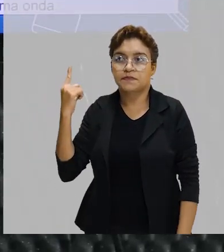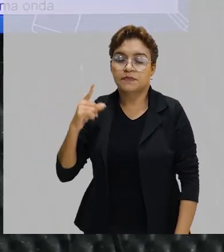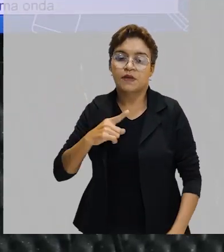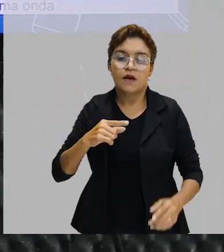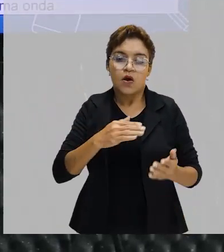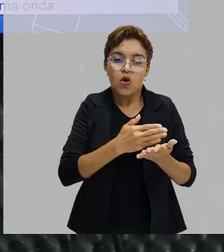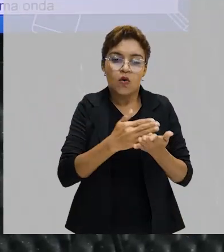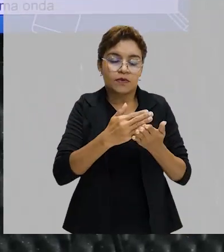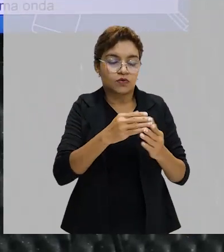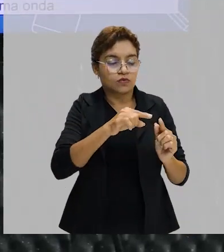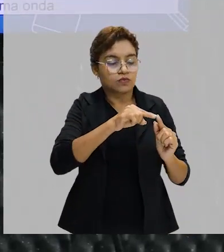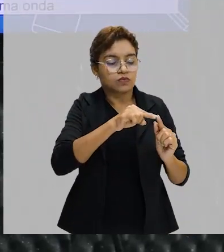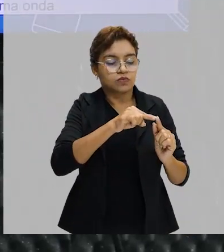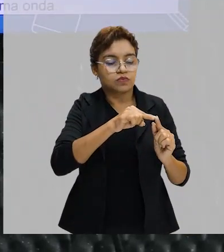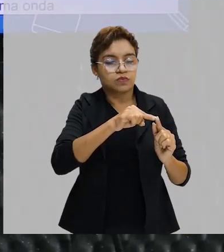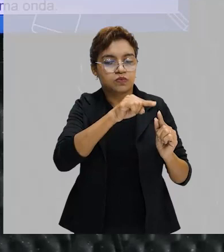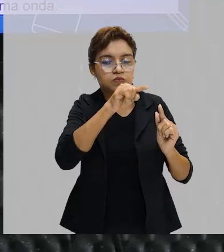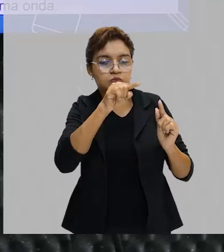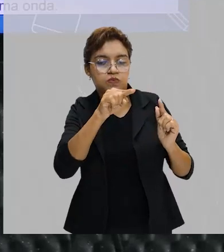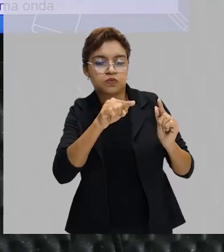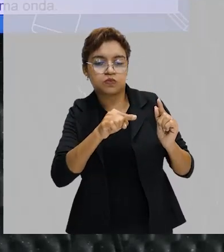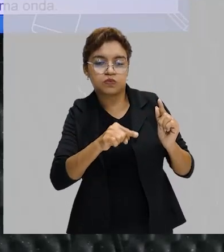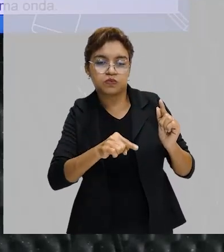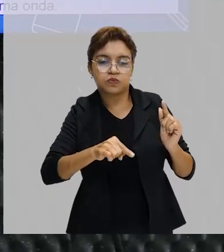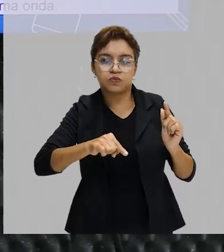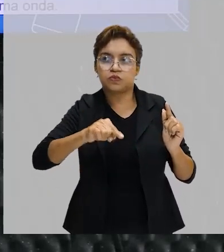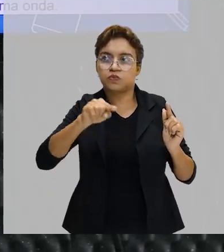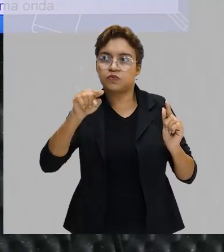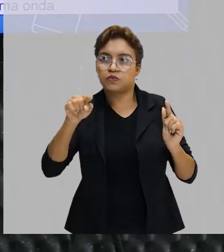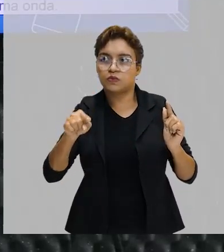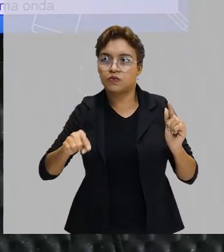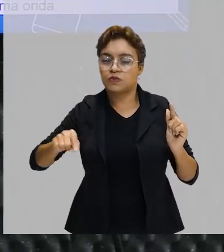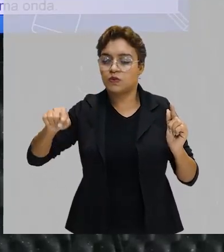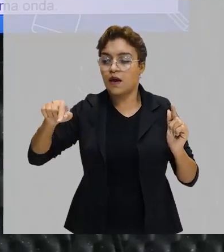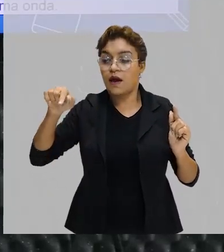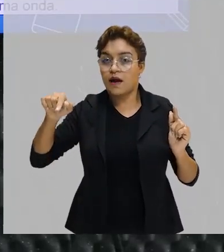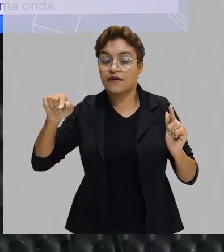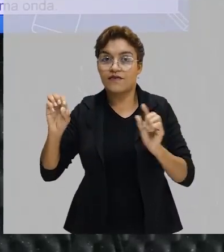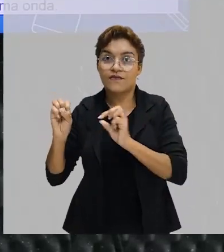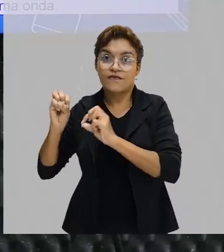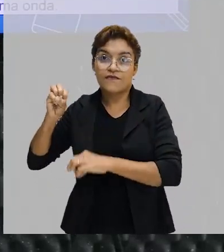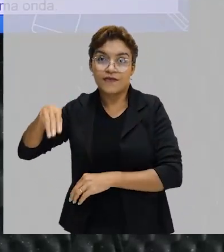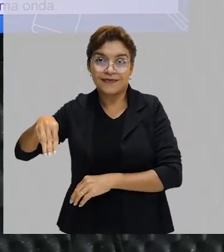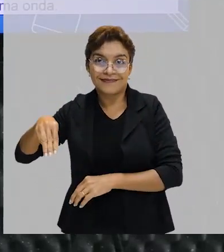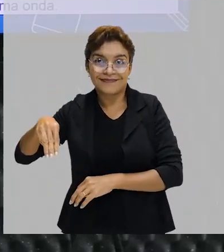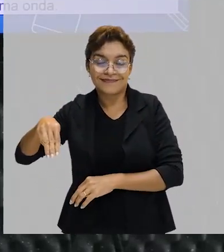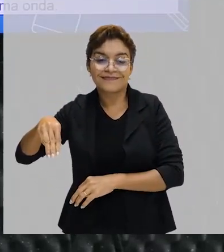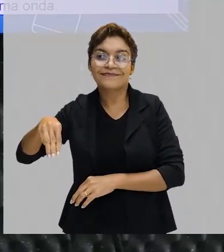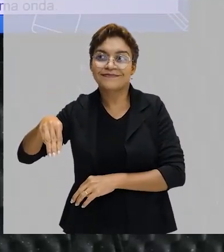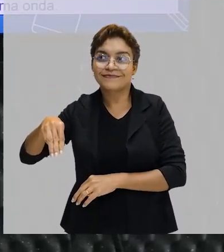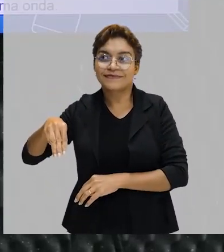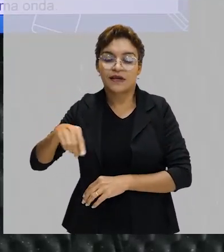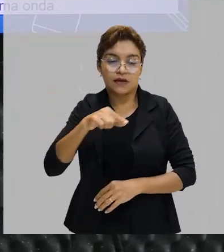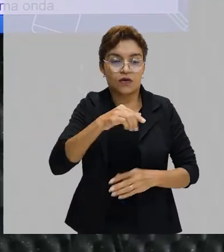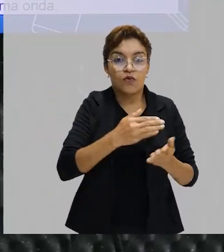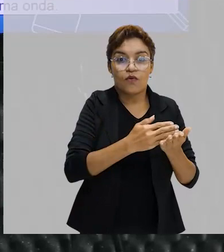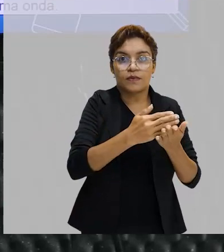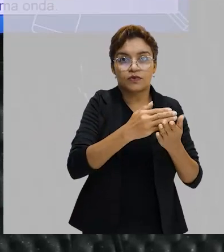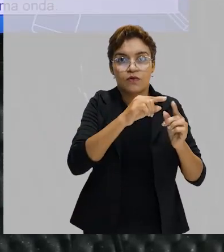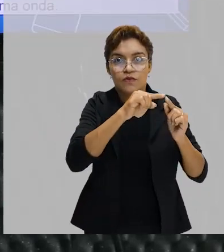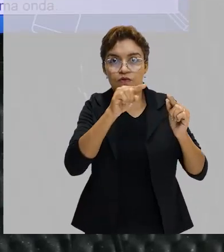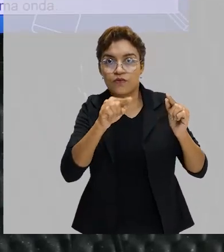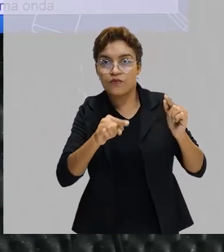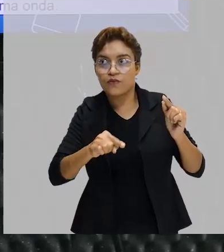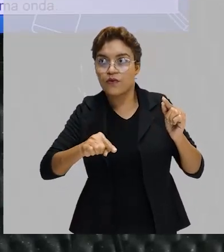onda, certo? E aqui vai ser o final da onda. Então, ó, começou,